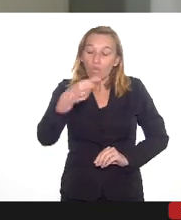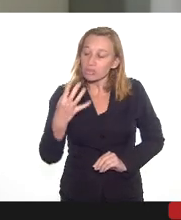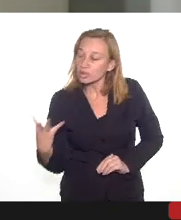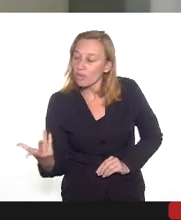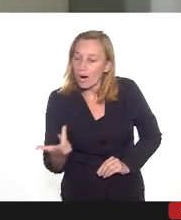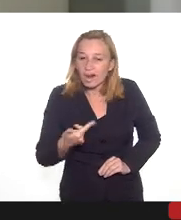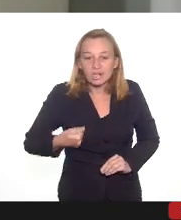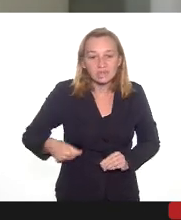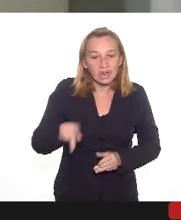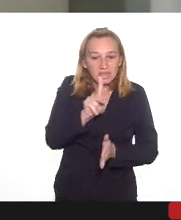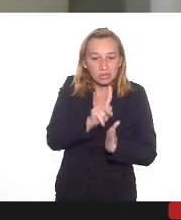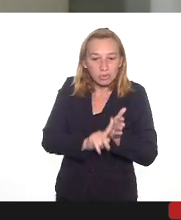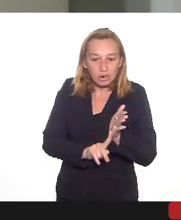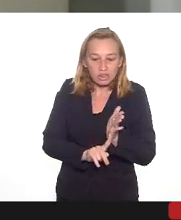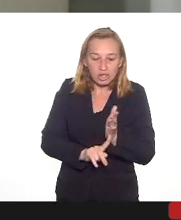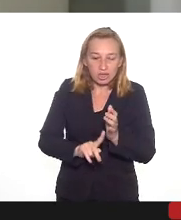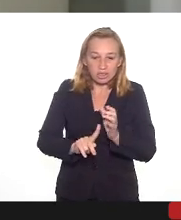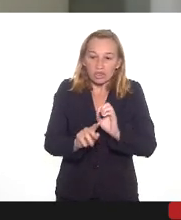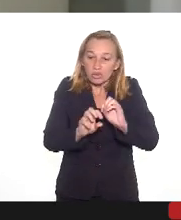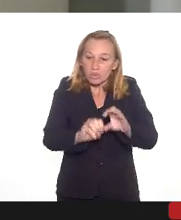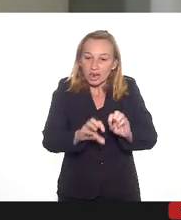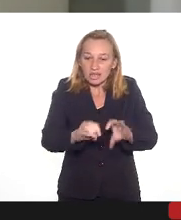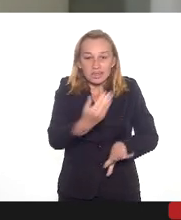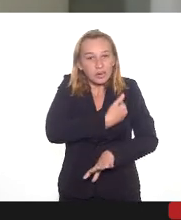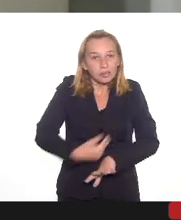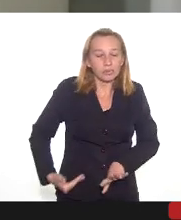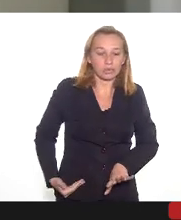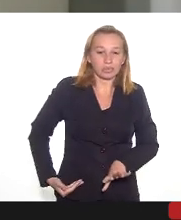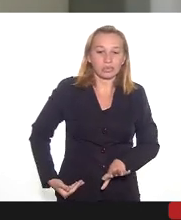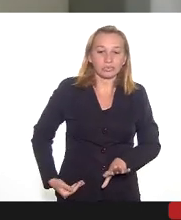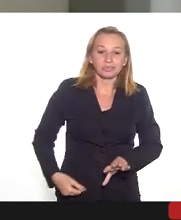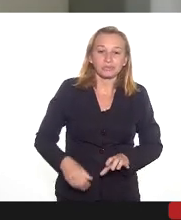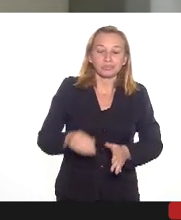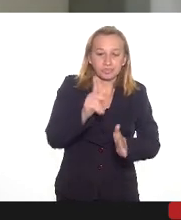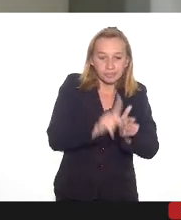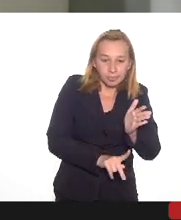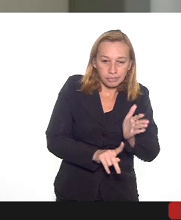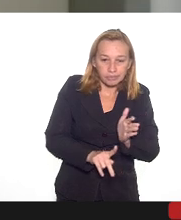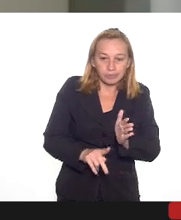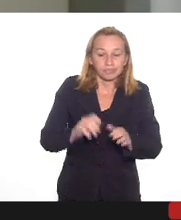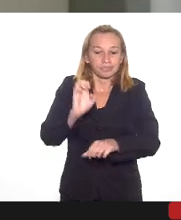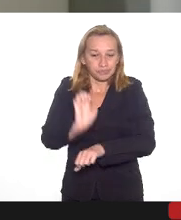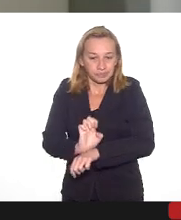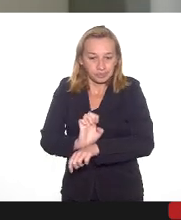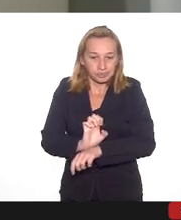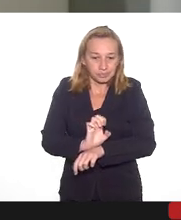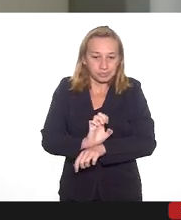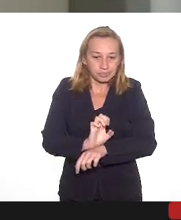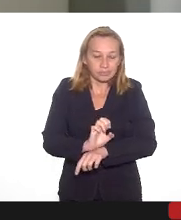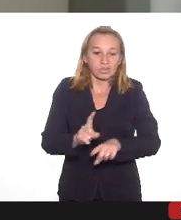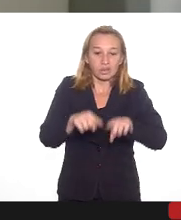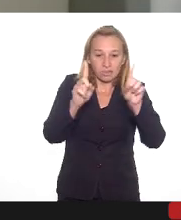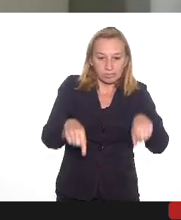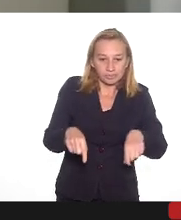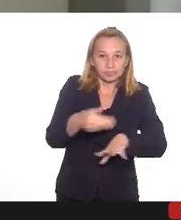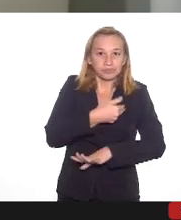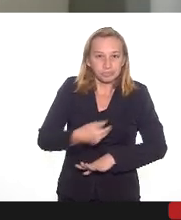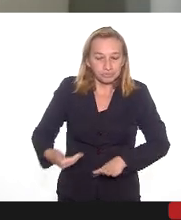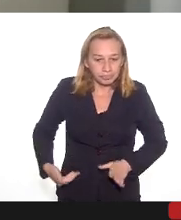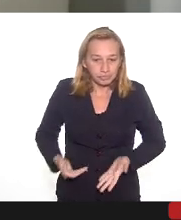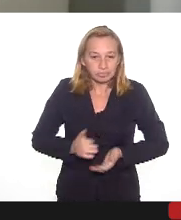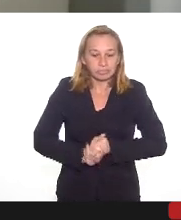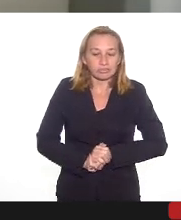de projeto de educação pública, como projeto de estado, porque a alma dessa rede é o servidor estatutário. Ele